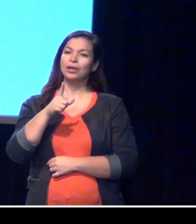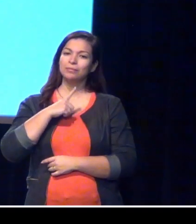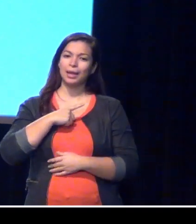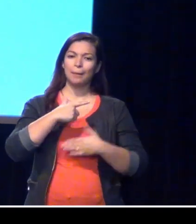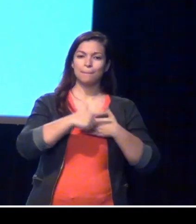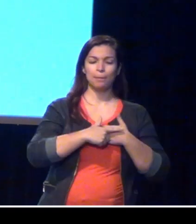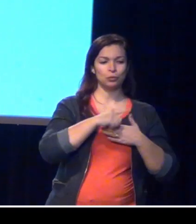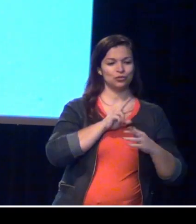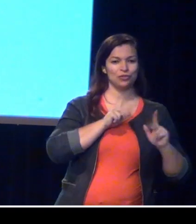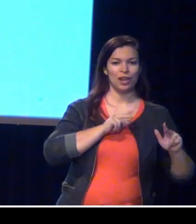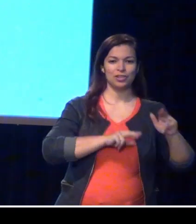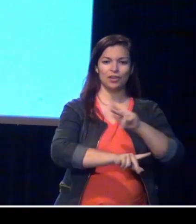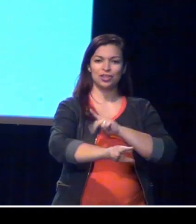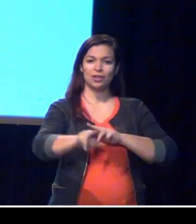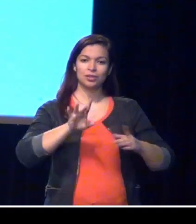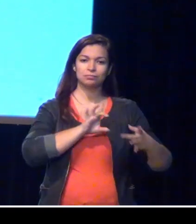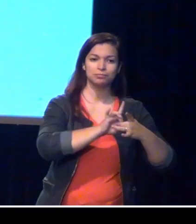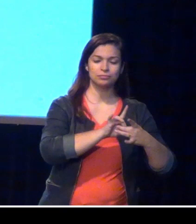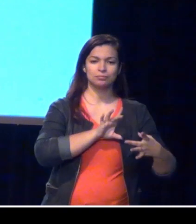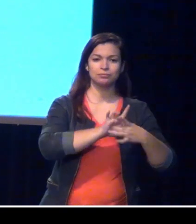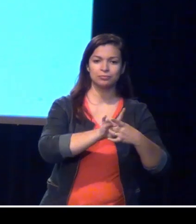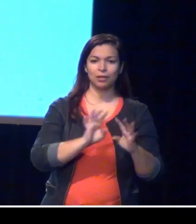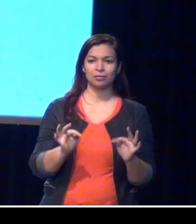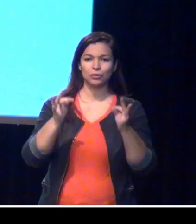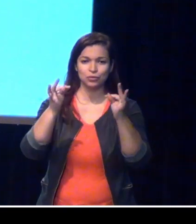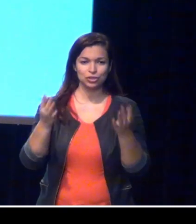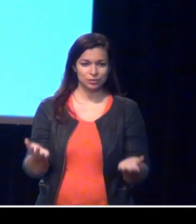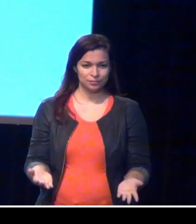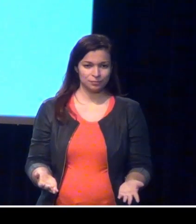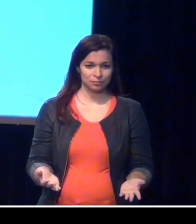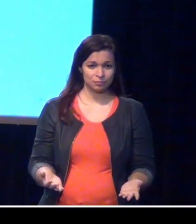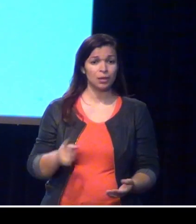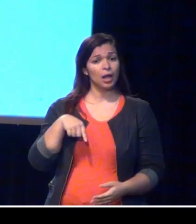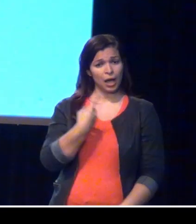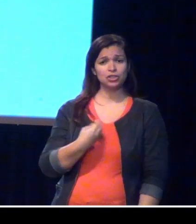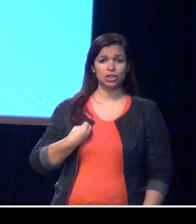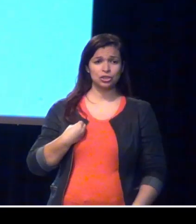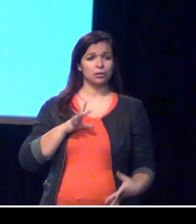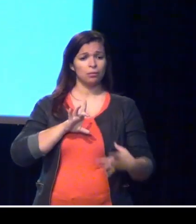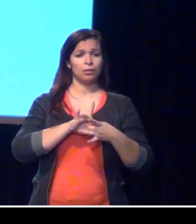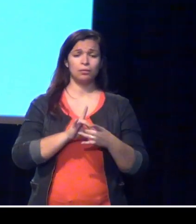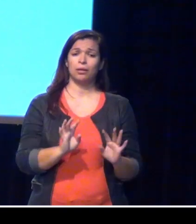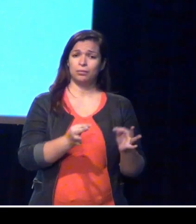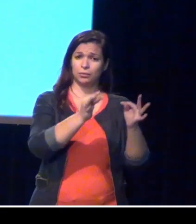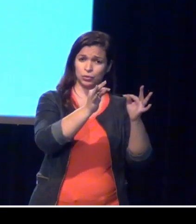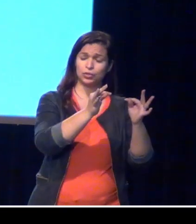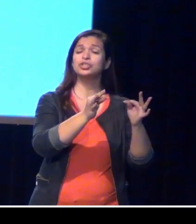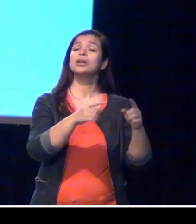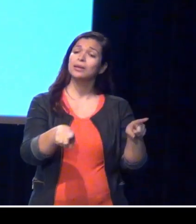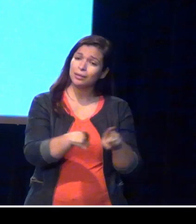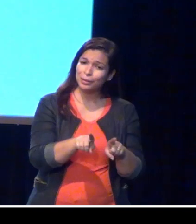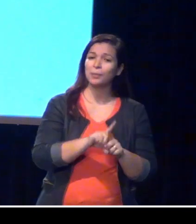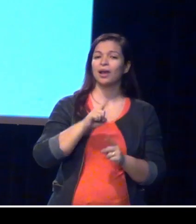de tecnologia. Né? Somos internautas, conectados, e somos docentes em